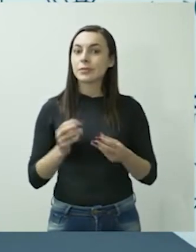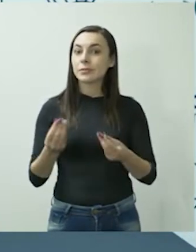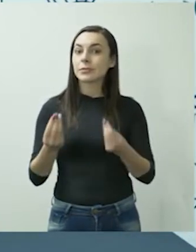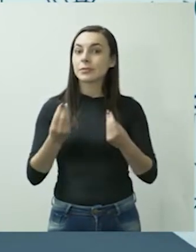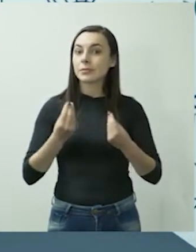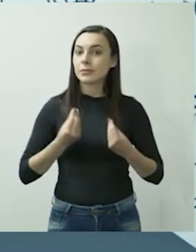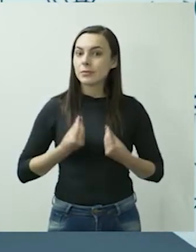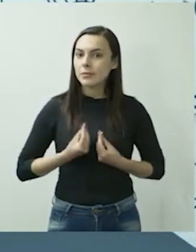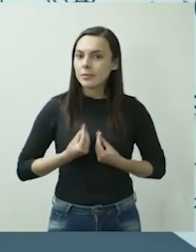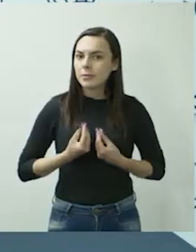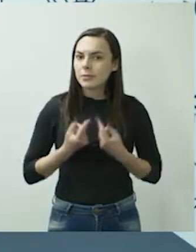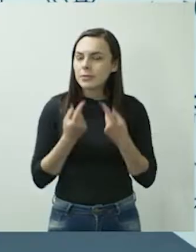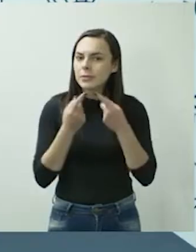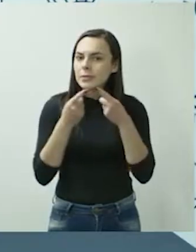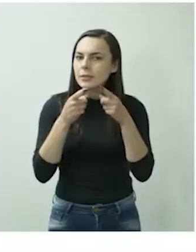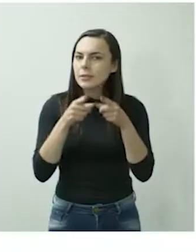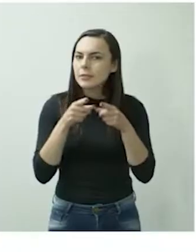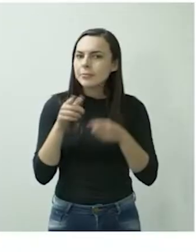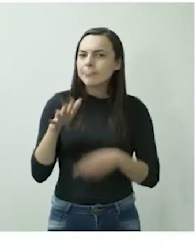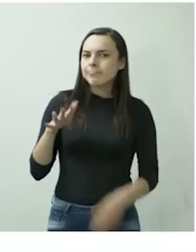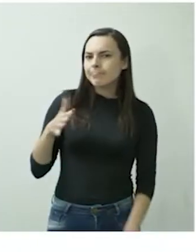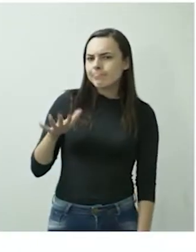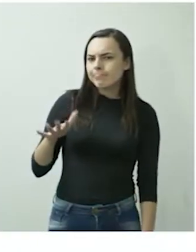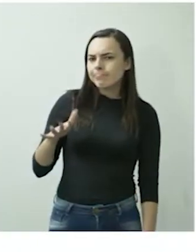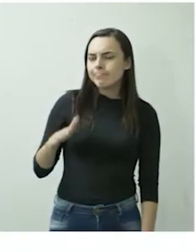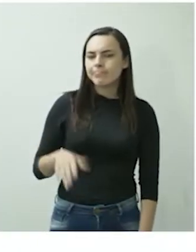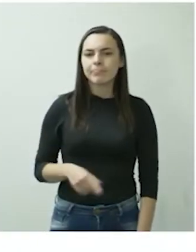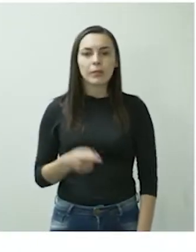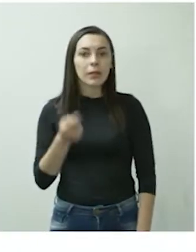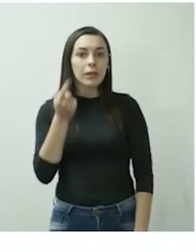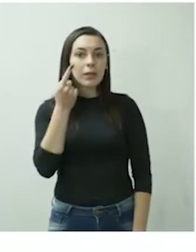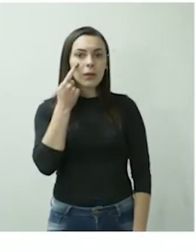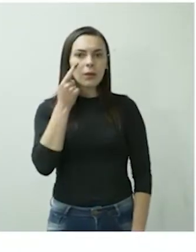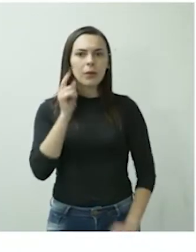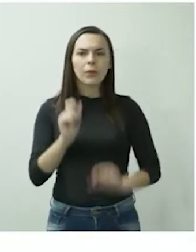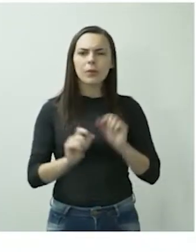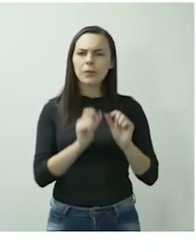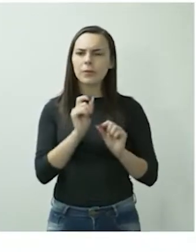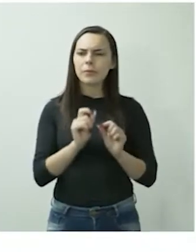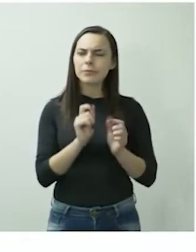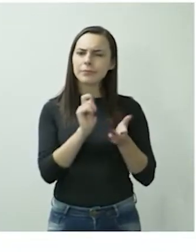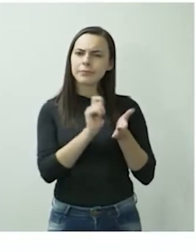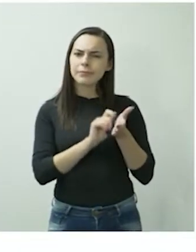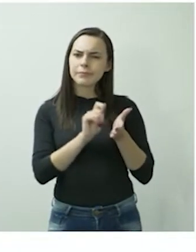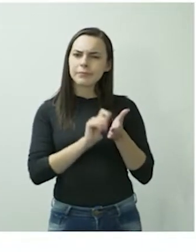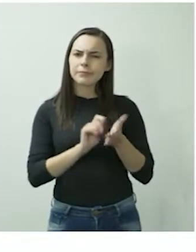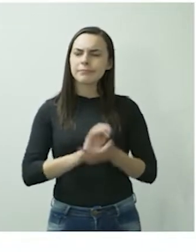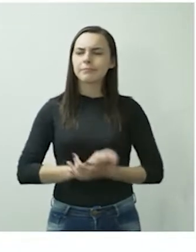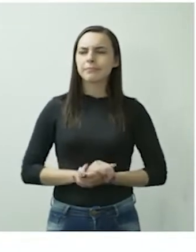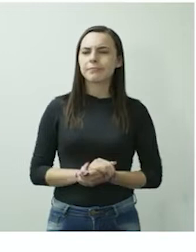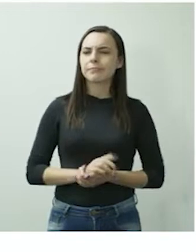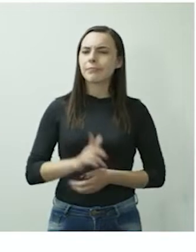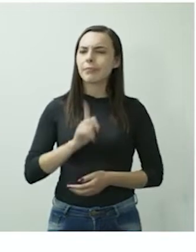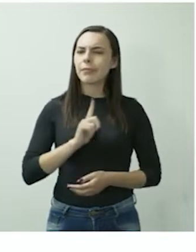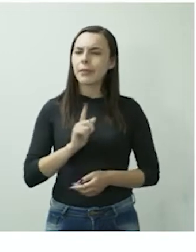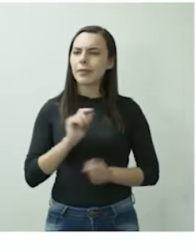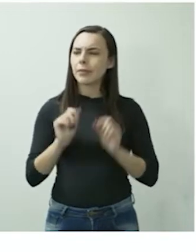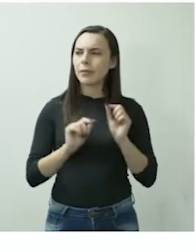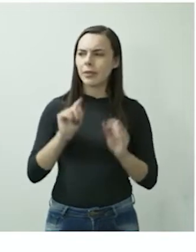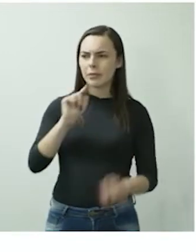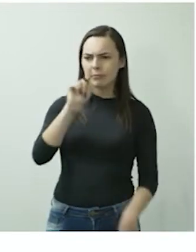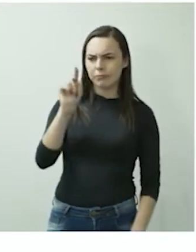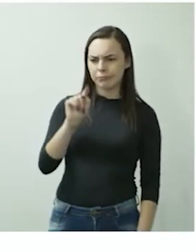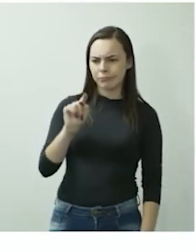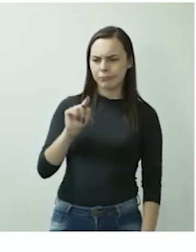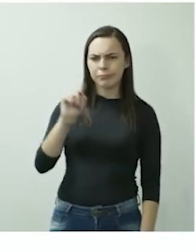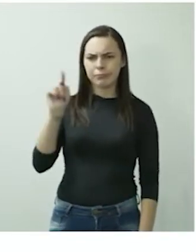esse desafio de estimativa. Veja lá que a professora Márcia escreveu. Colocou até várias